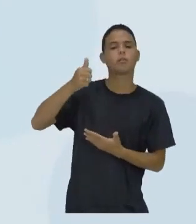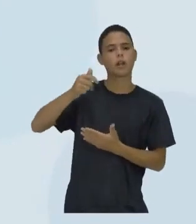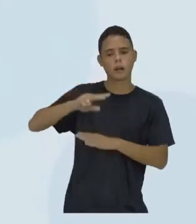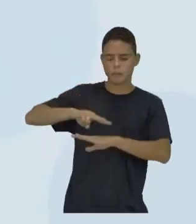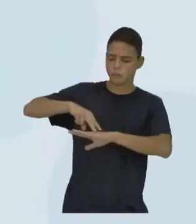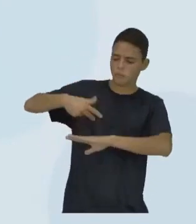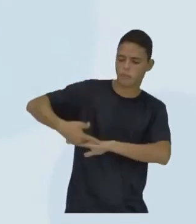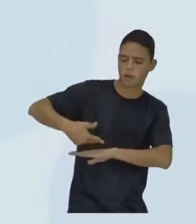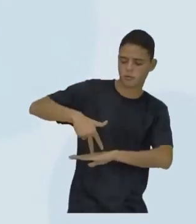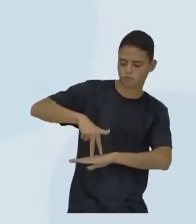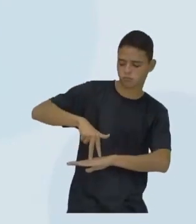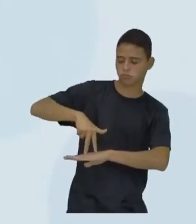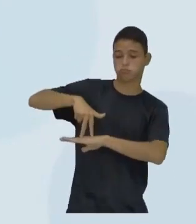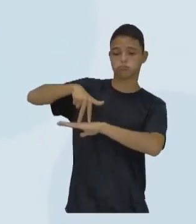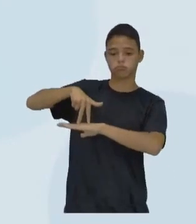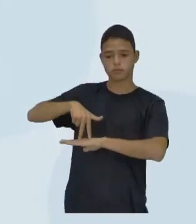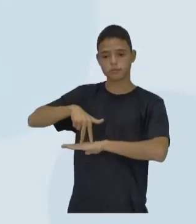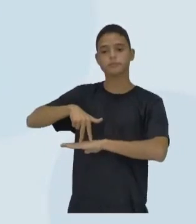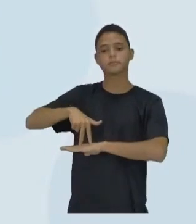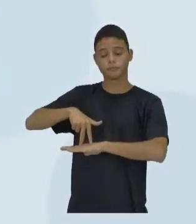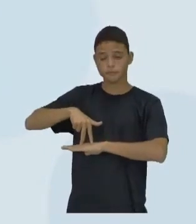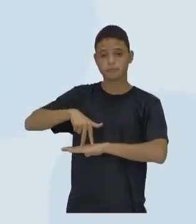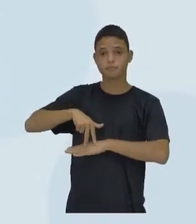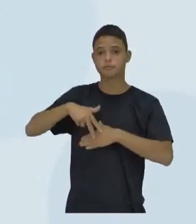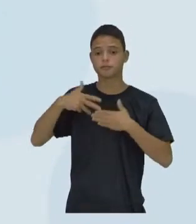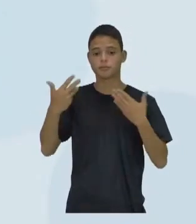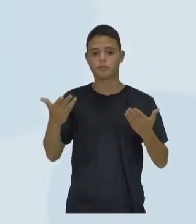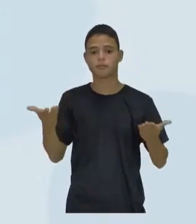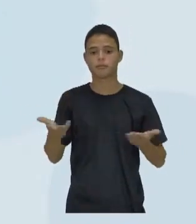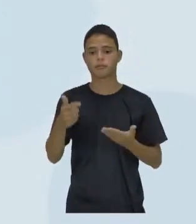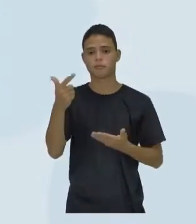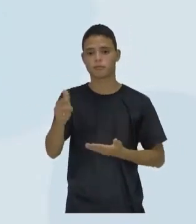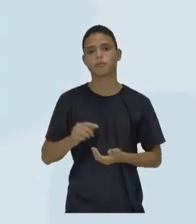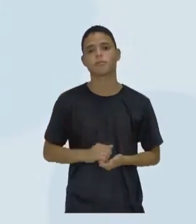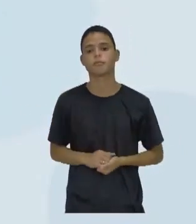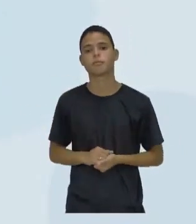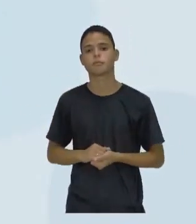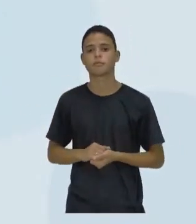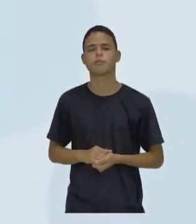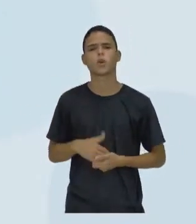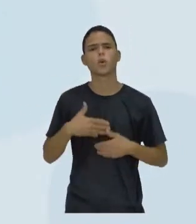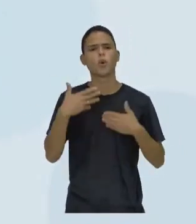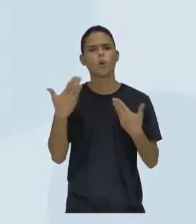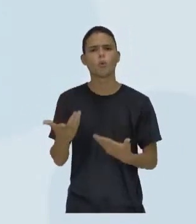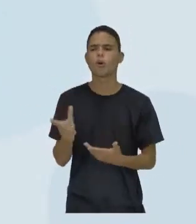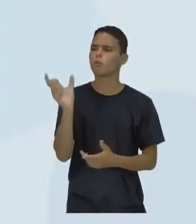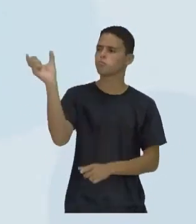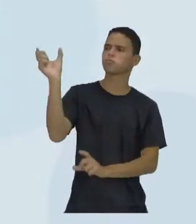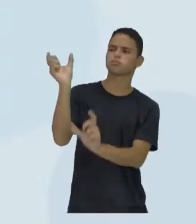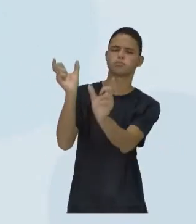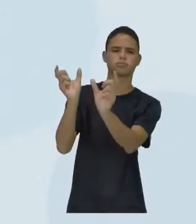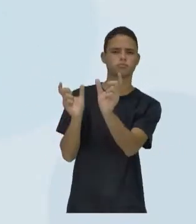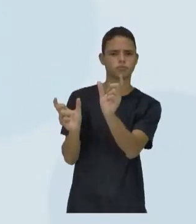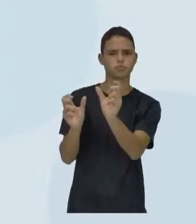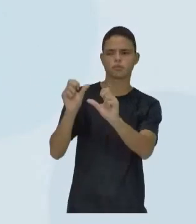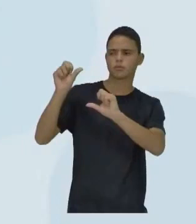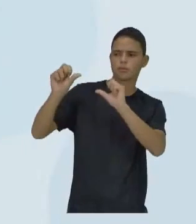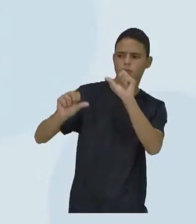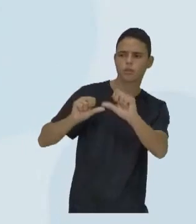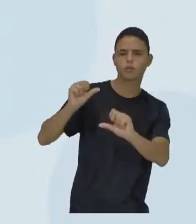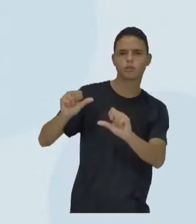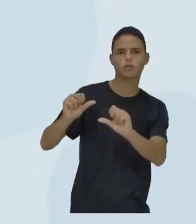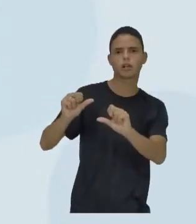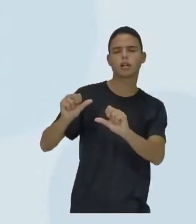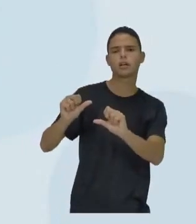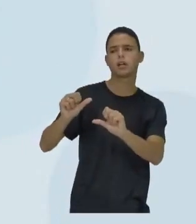como um elemento educativo fundamental. Agora vamos lá. Qual elemento foi suprimido da oração em destaque, evitando a